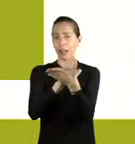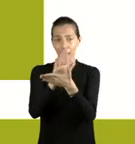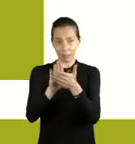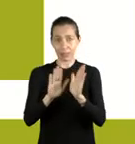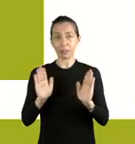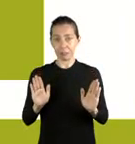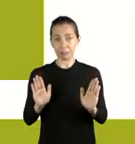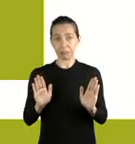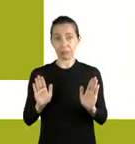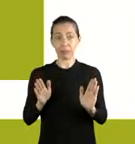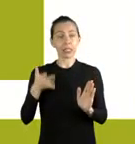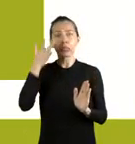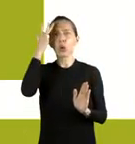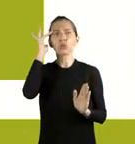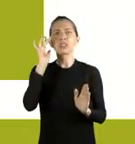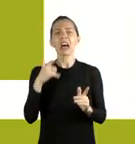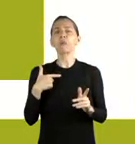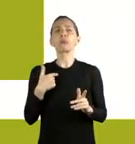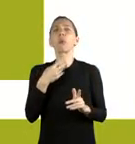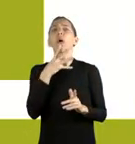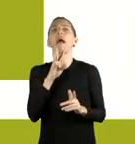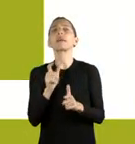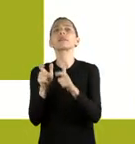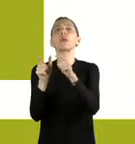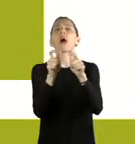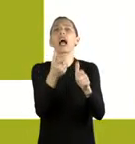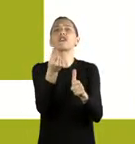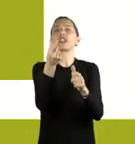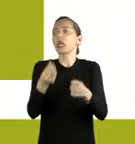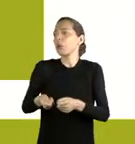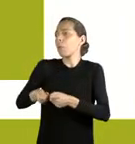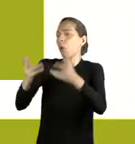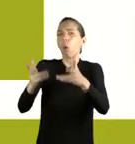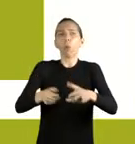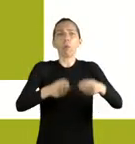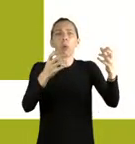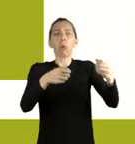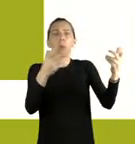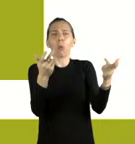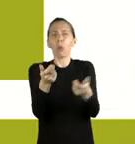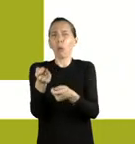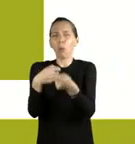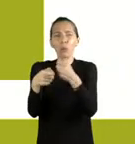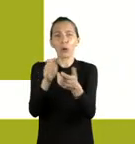a pessoa não sabe nem onde ela está gastando. Então,